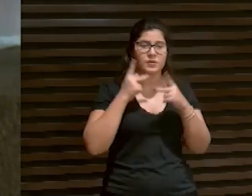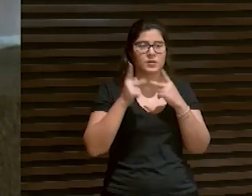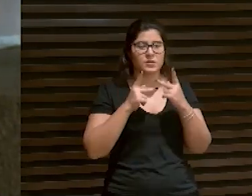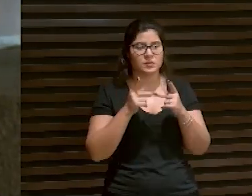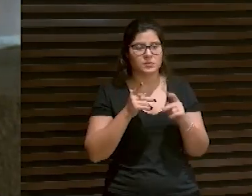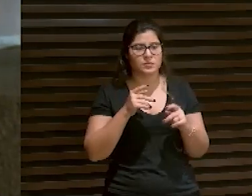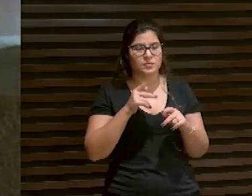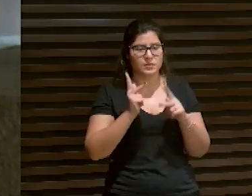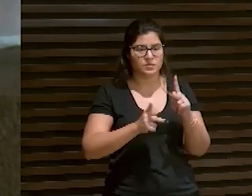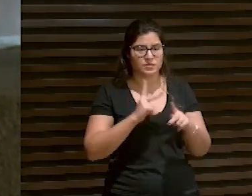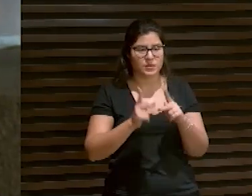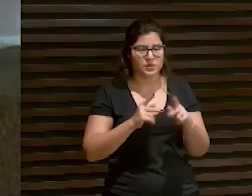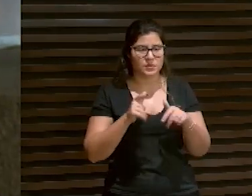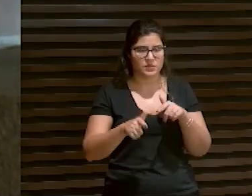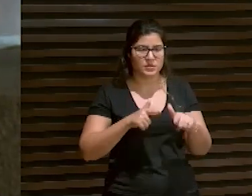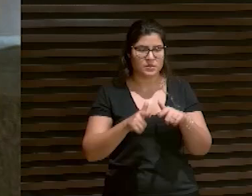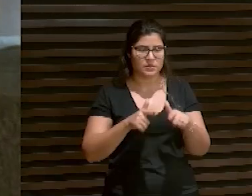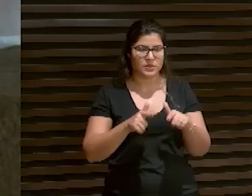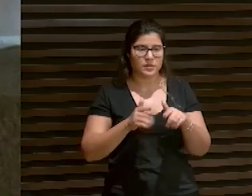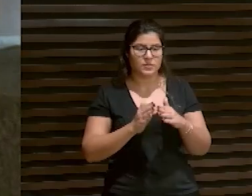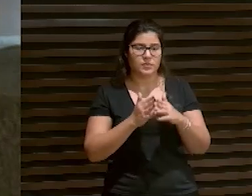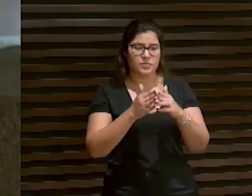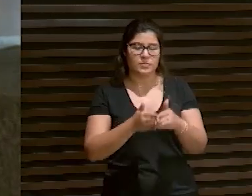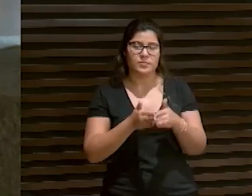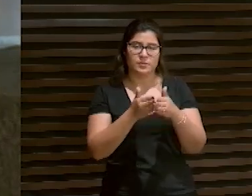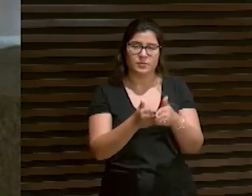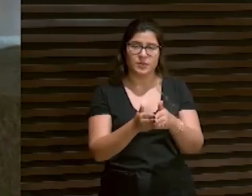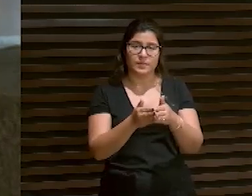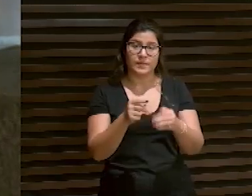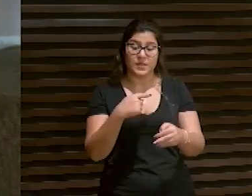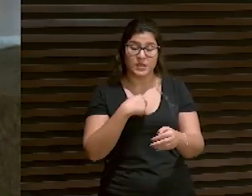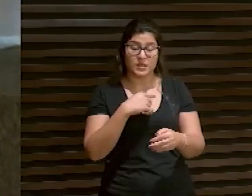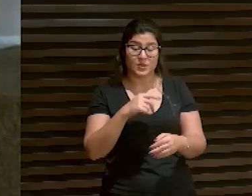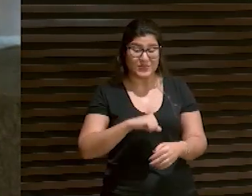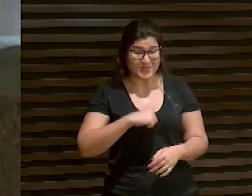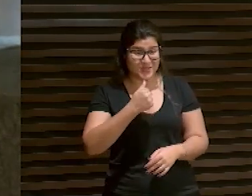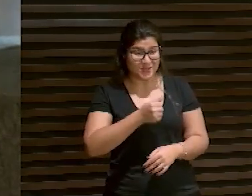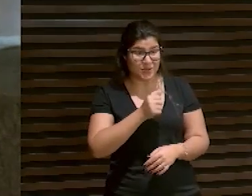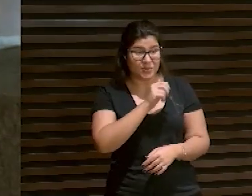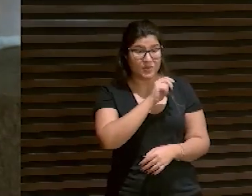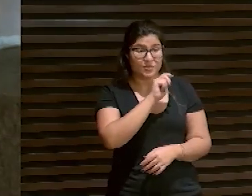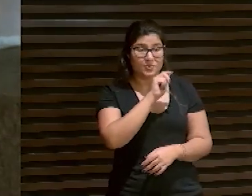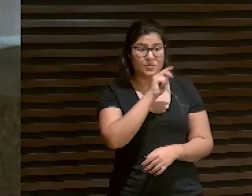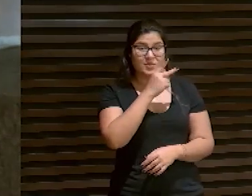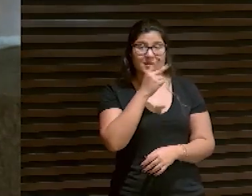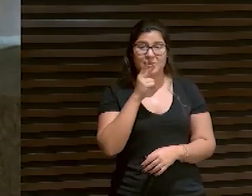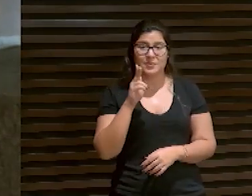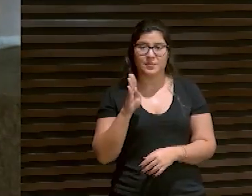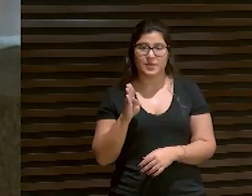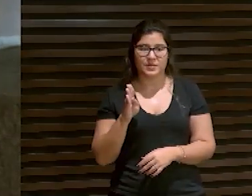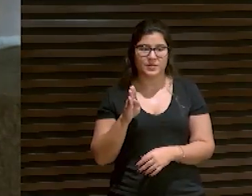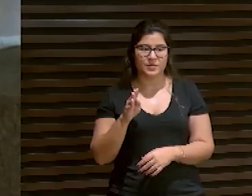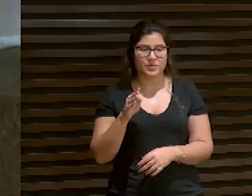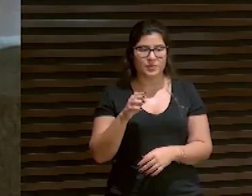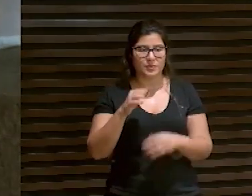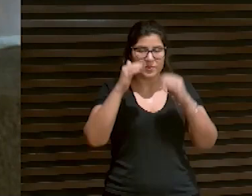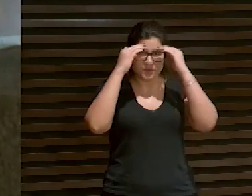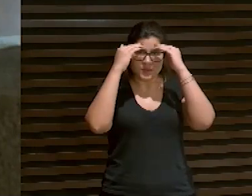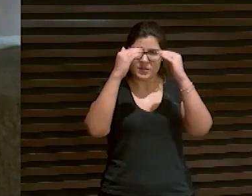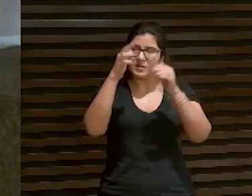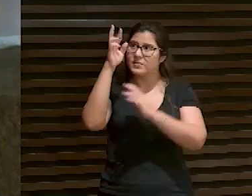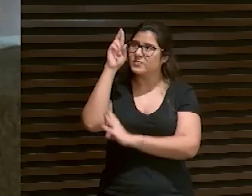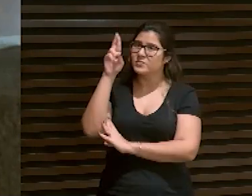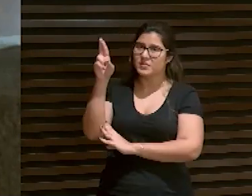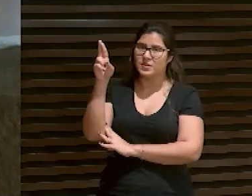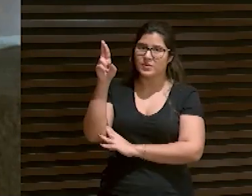marinheiros o seguinte: eu sou hebreu e temo o Senhor. Jonas ele começa